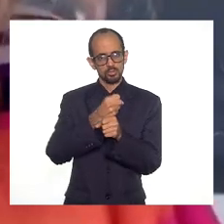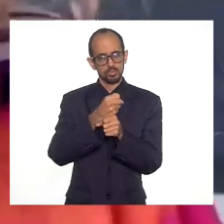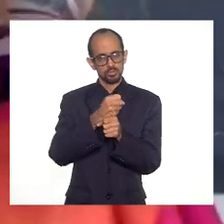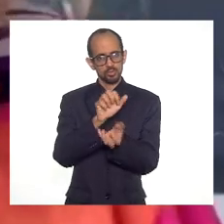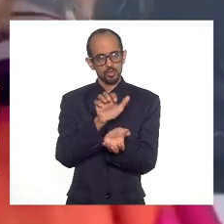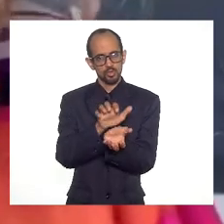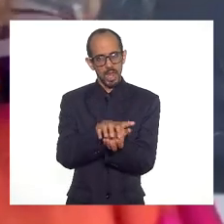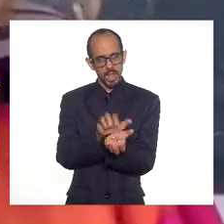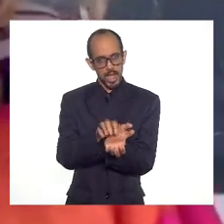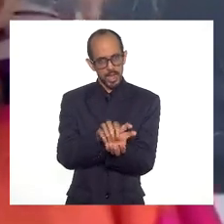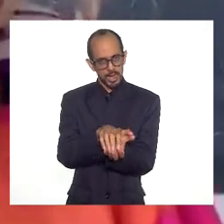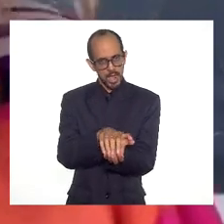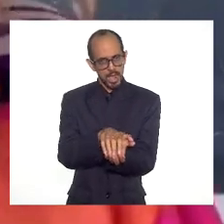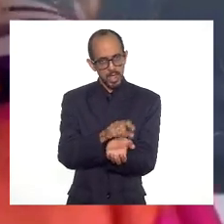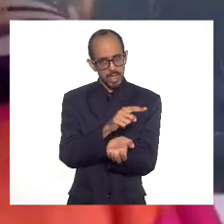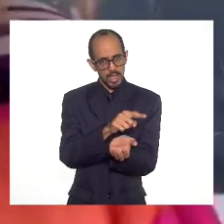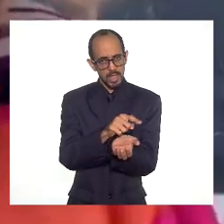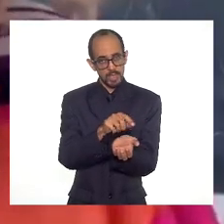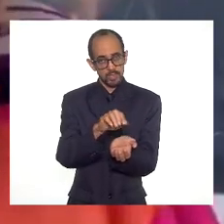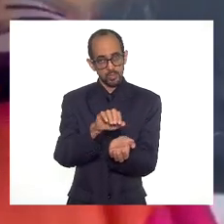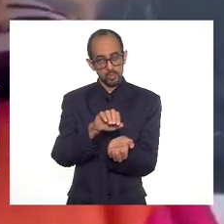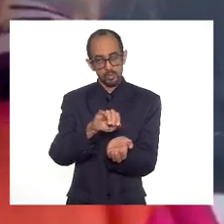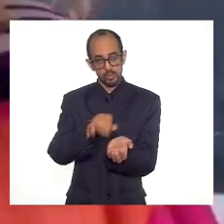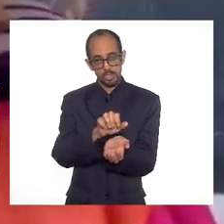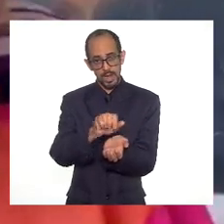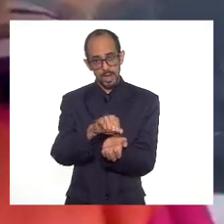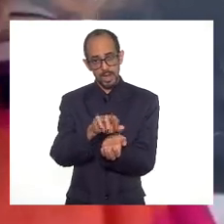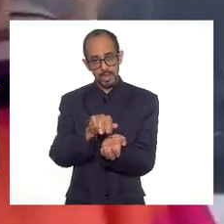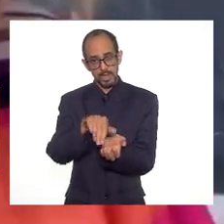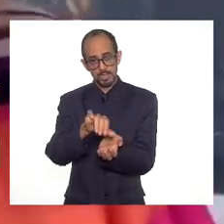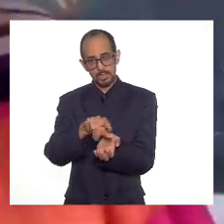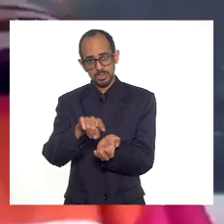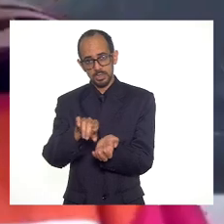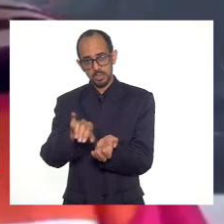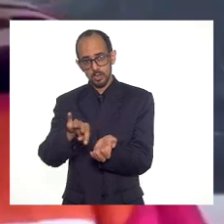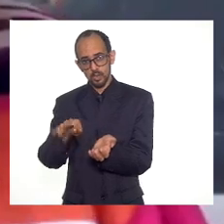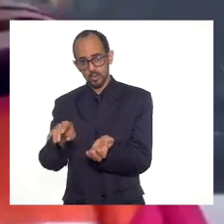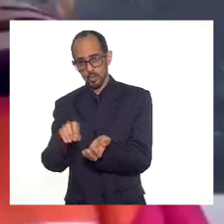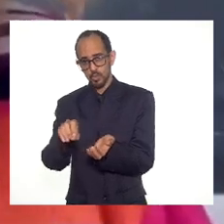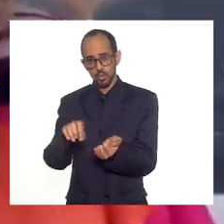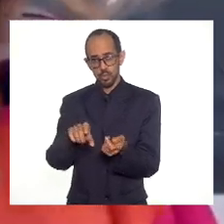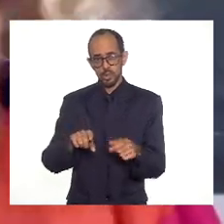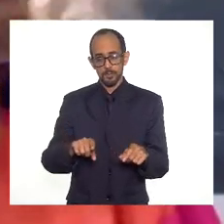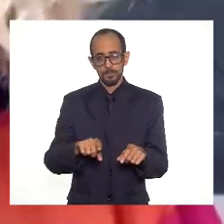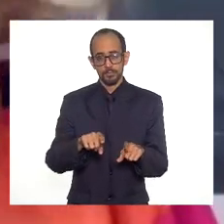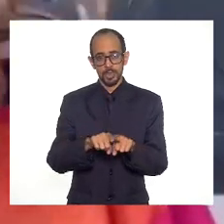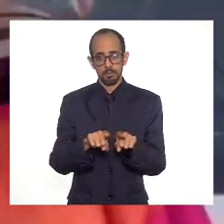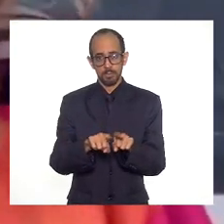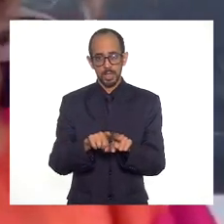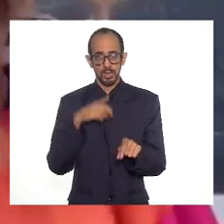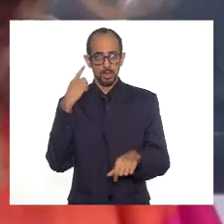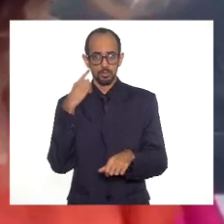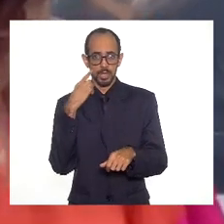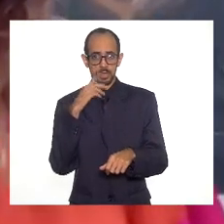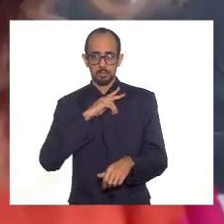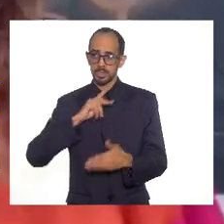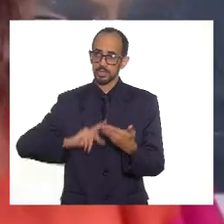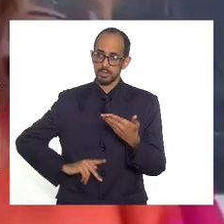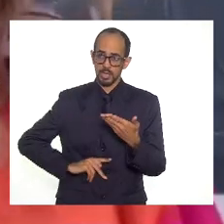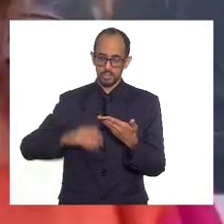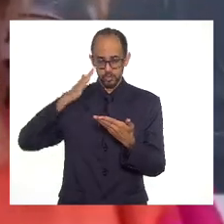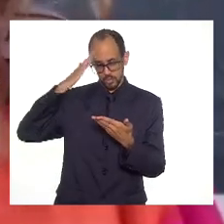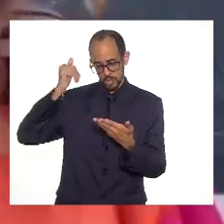Jacarezinho, a primeira cooperativa de trabalhadores de favela. E, deputada presidenta, sei que dessa você irá